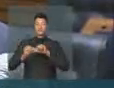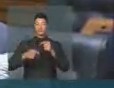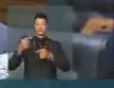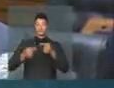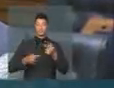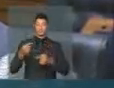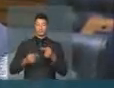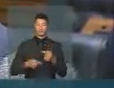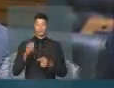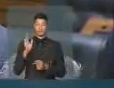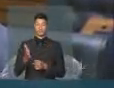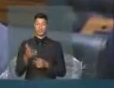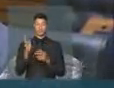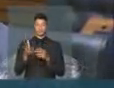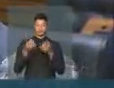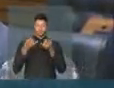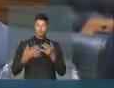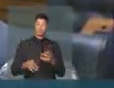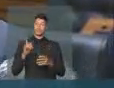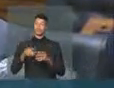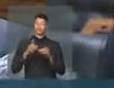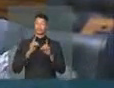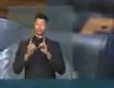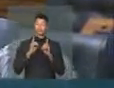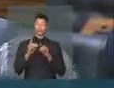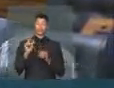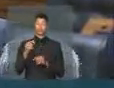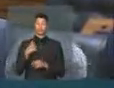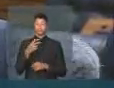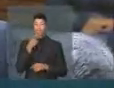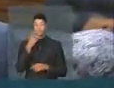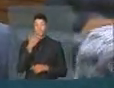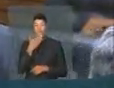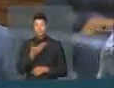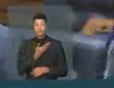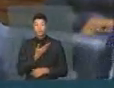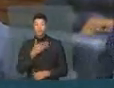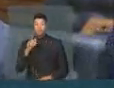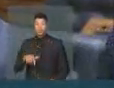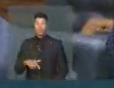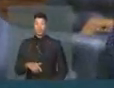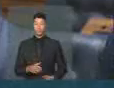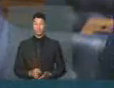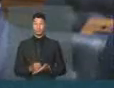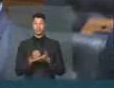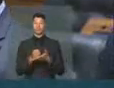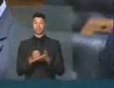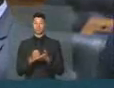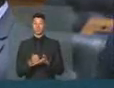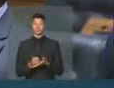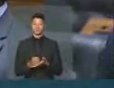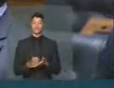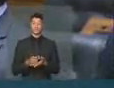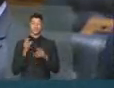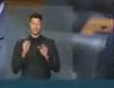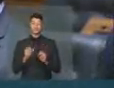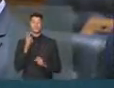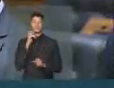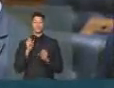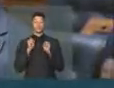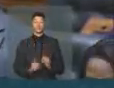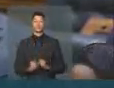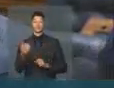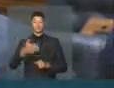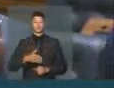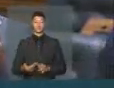política e, como foi falado aqui, é uma discussão. Então, o que eu estou pedindo para os colegas é que apoiem essas emendas para que a gente possa, pelo menos,